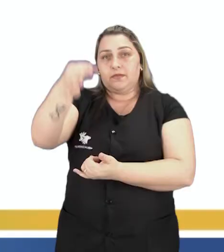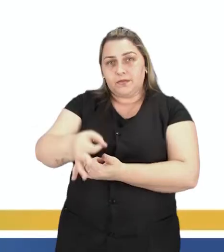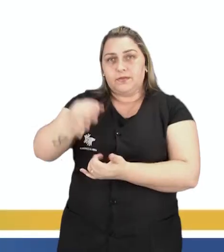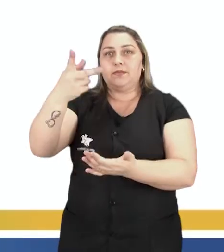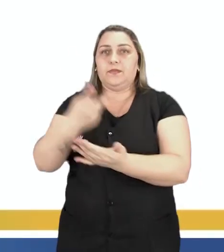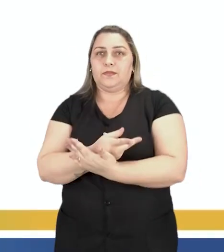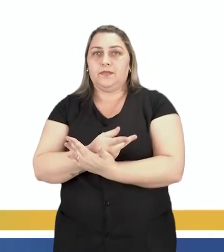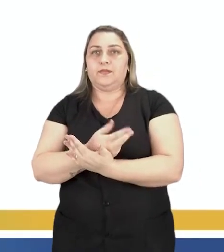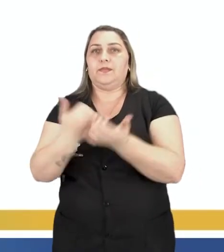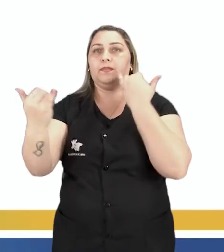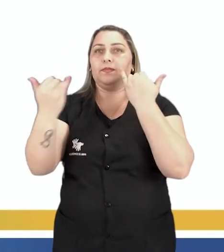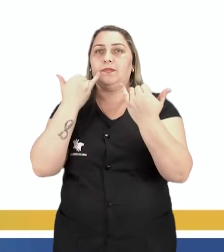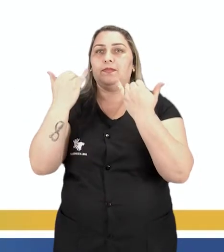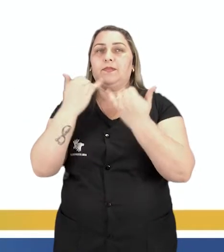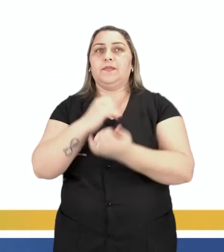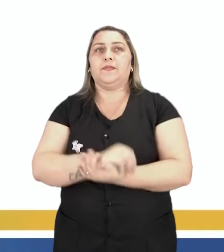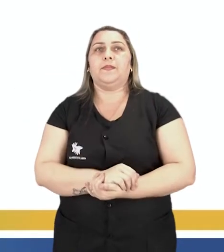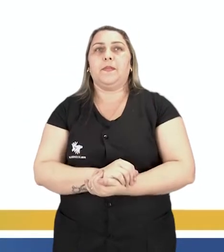informações.